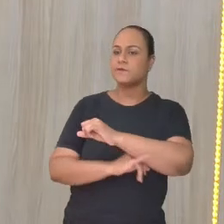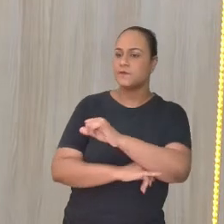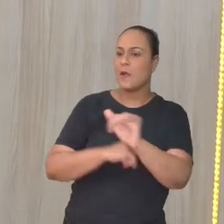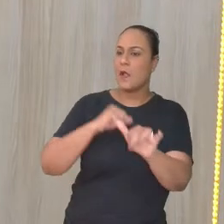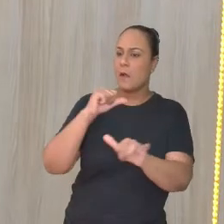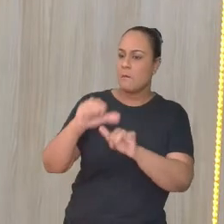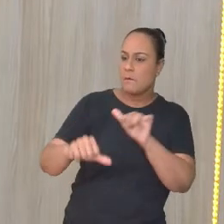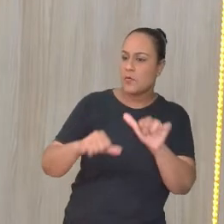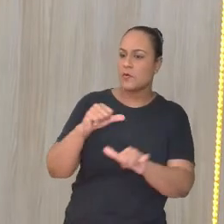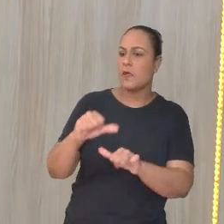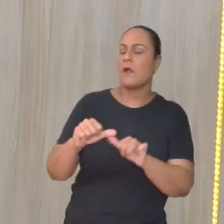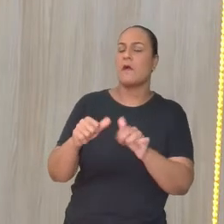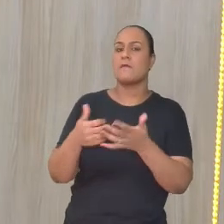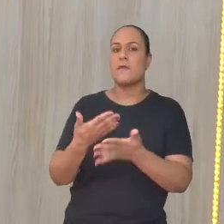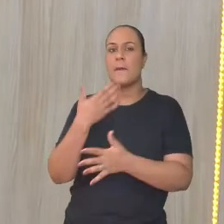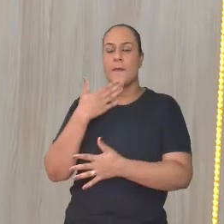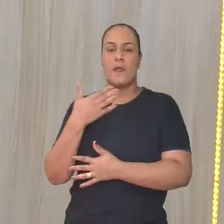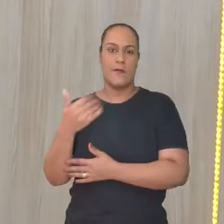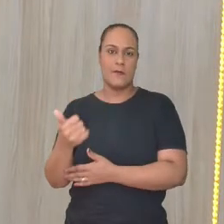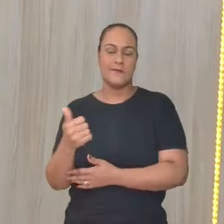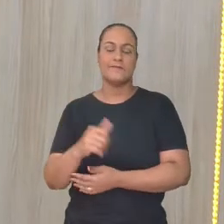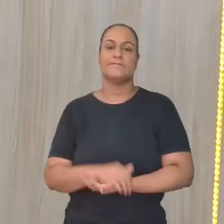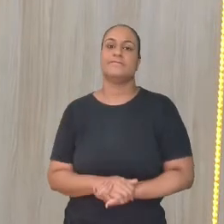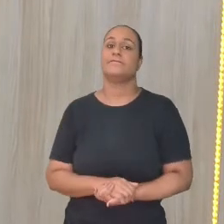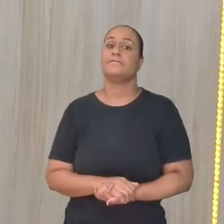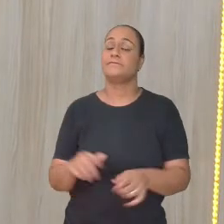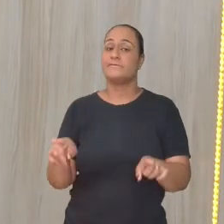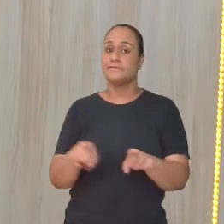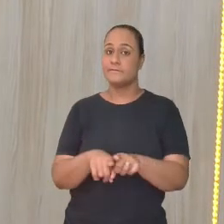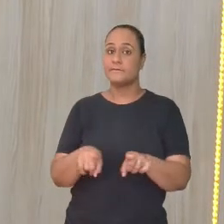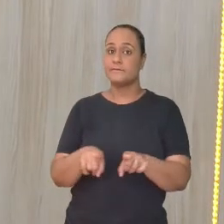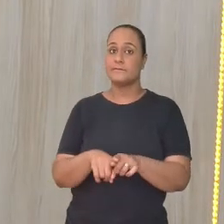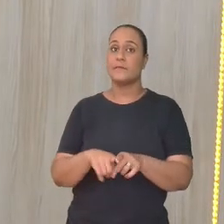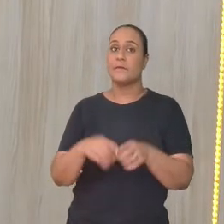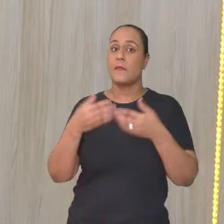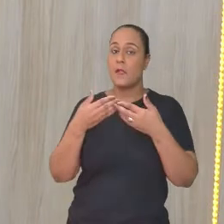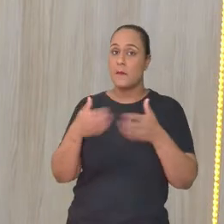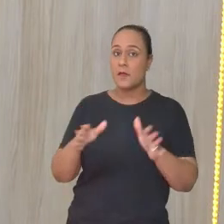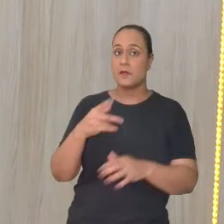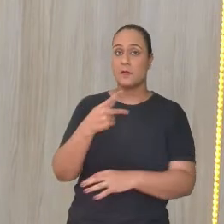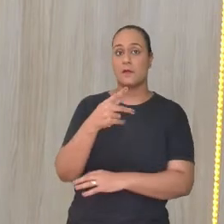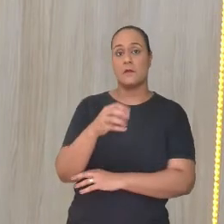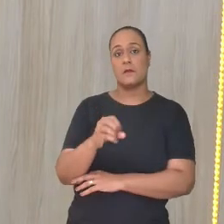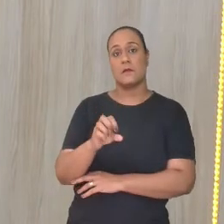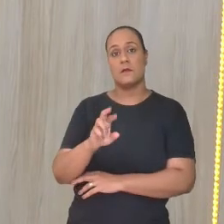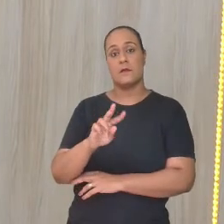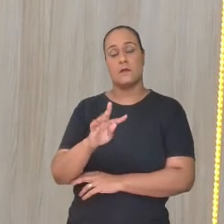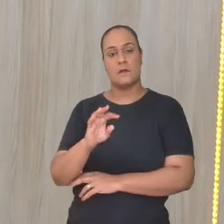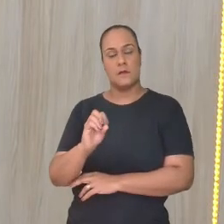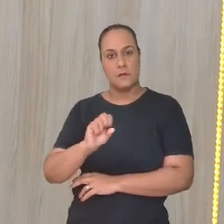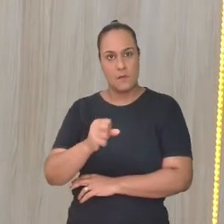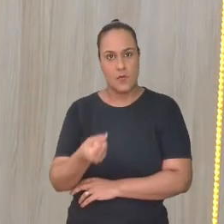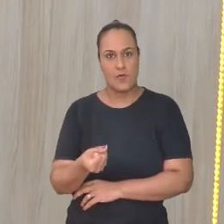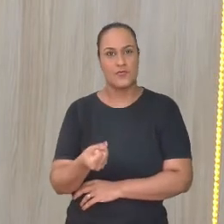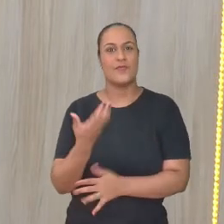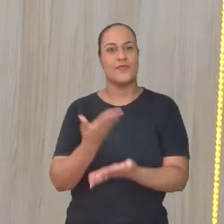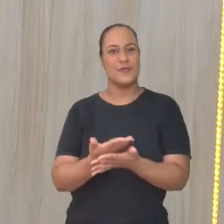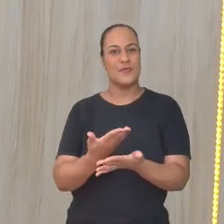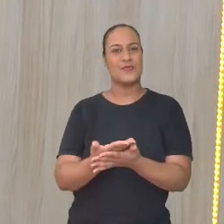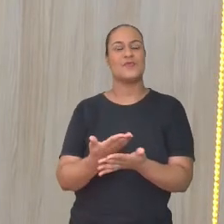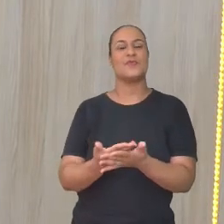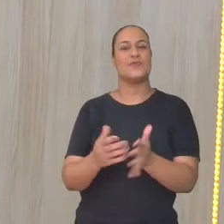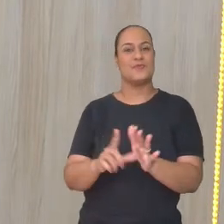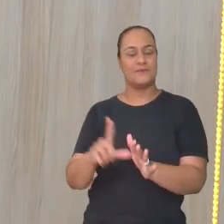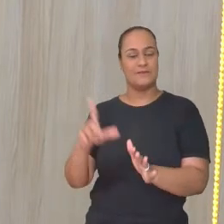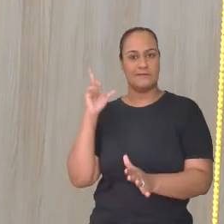para o Rio de Janeiro, além das aberturas dos portos, né, que a gente viu na aula anterior, que o